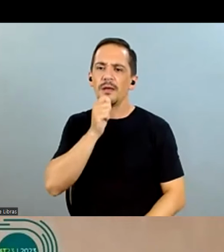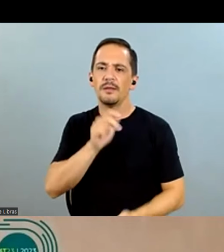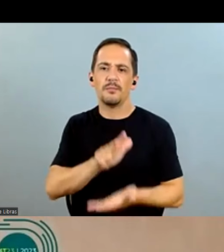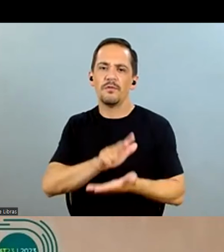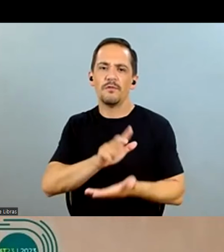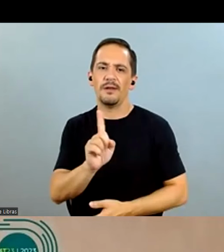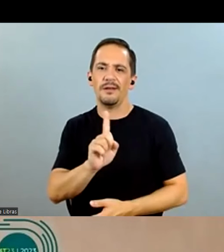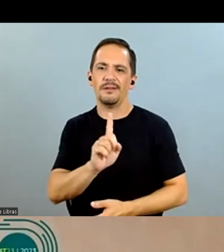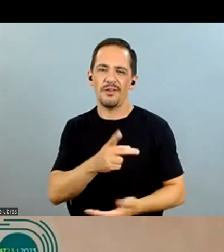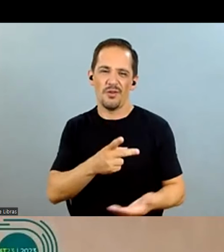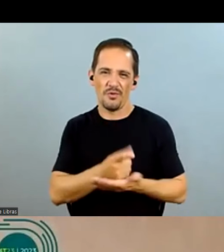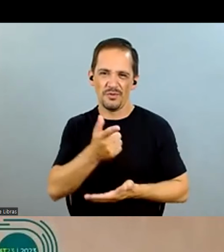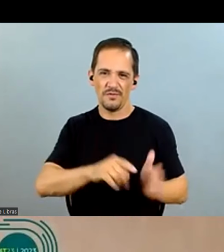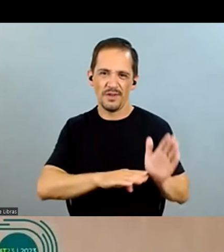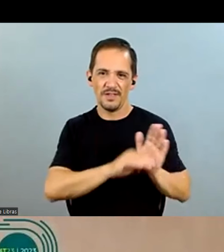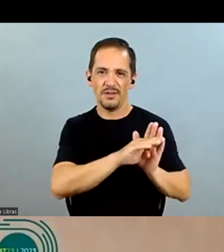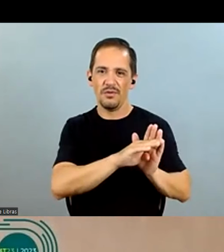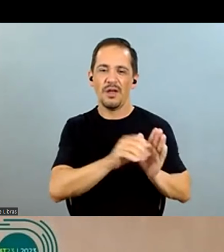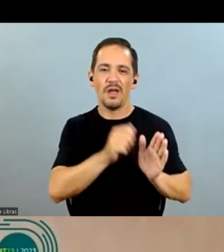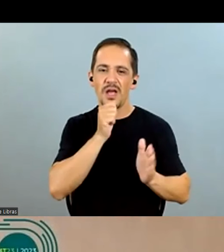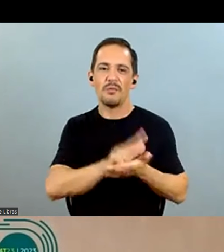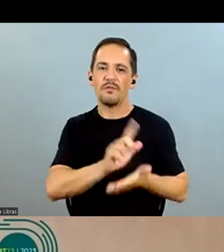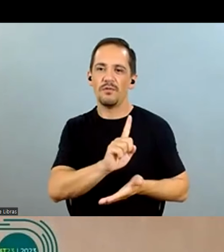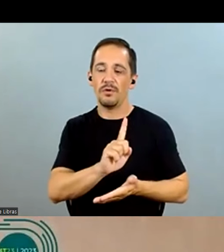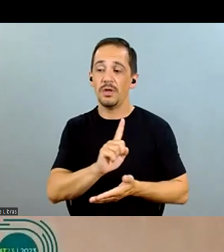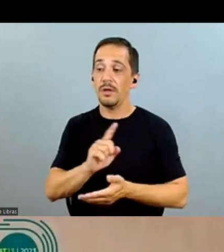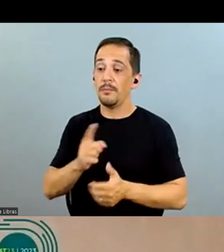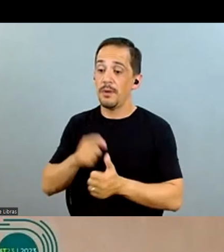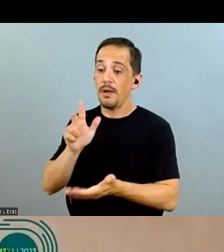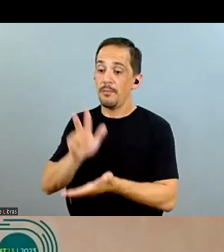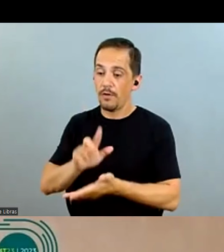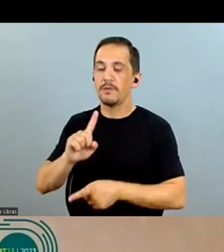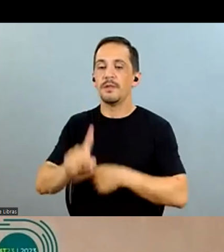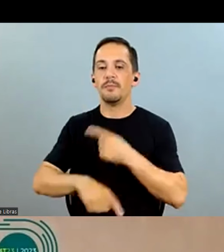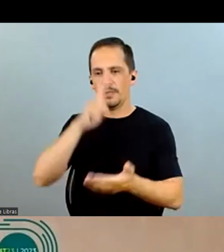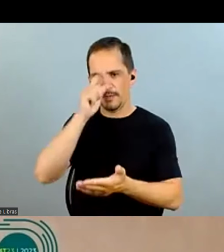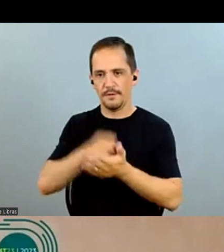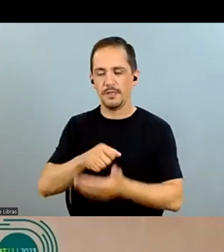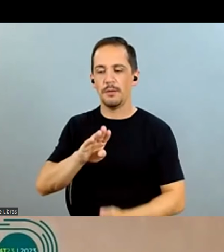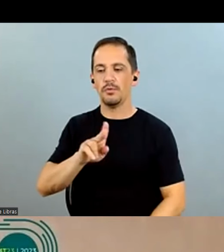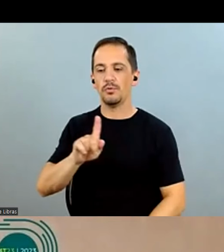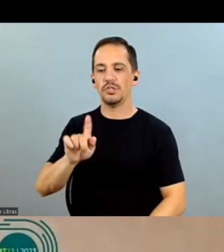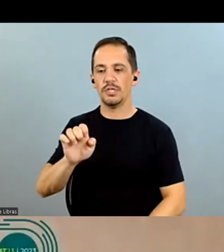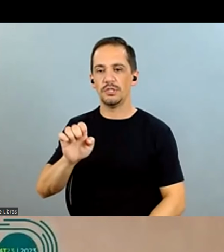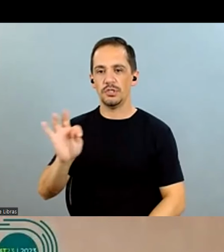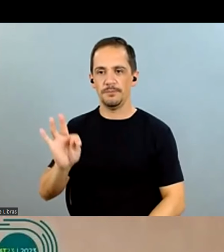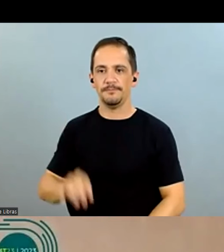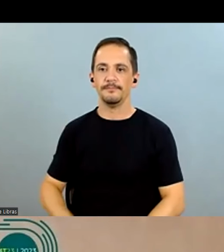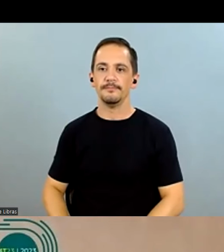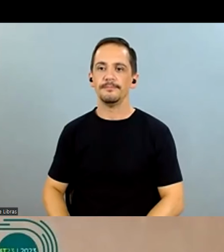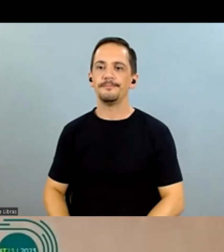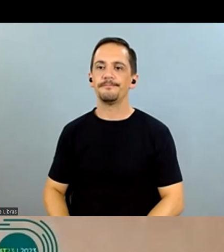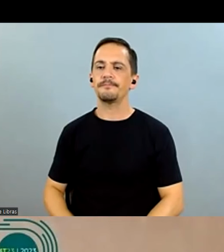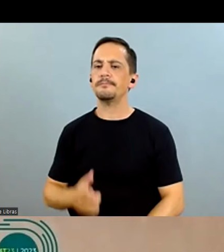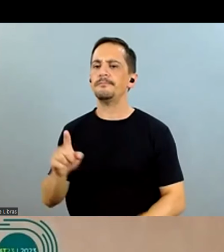ex a gente aprova daí a gente estabelece um BG mas nesse momento não tem uma pergunta importante aqui que eu acho que teve alguma